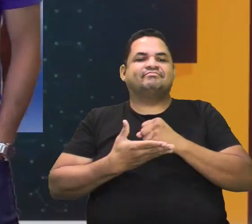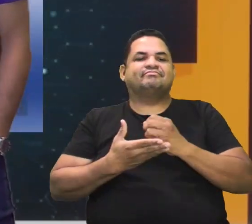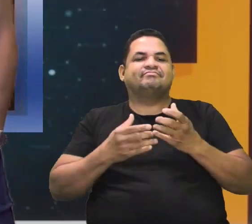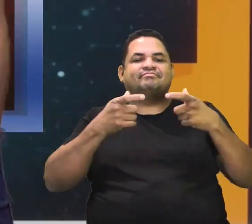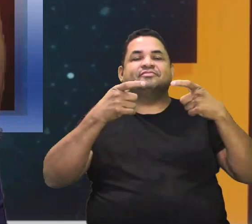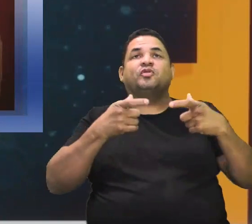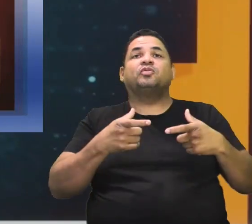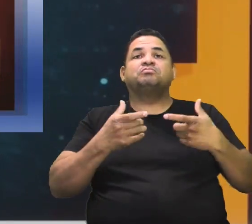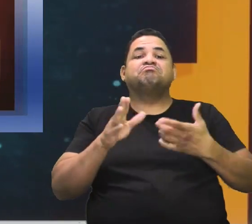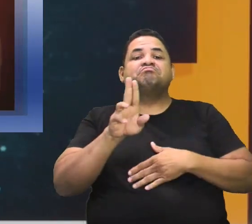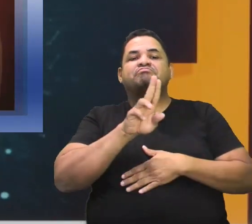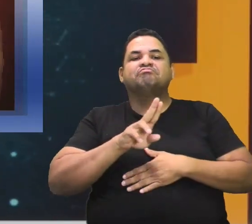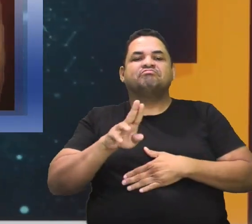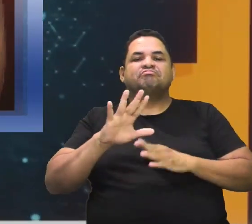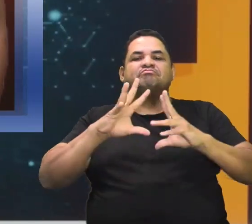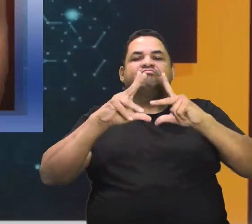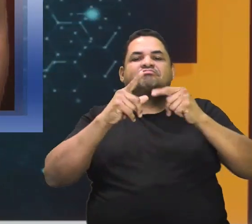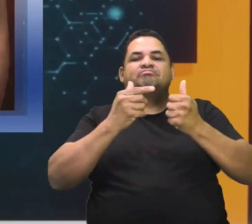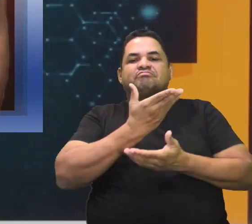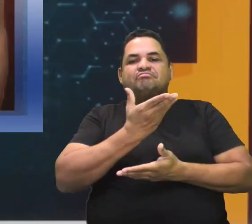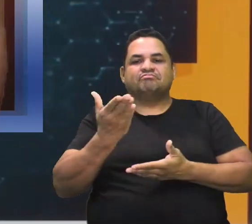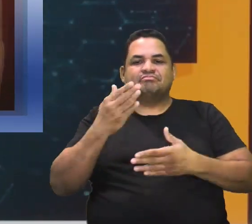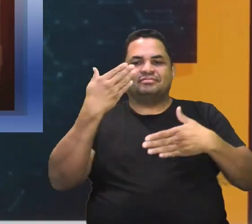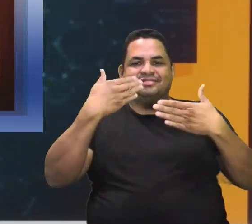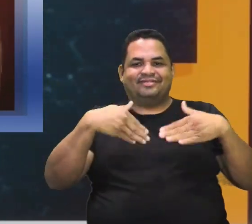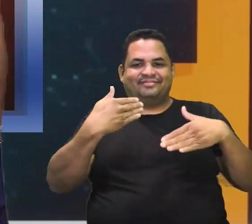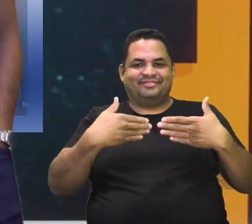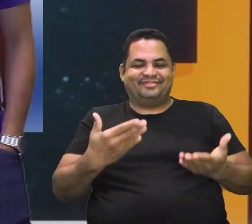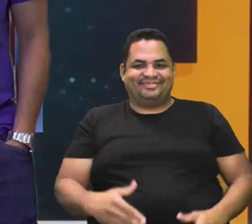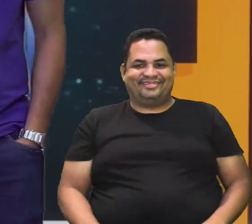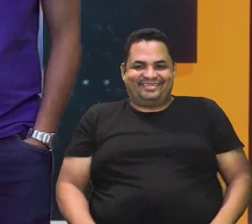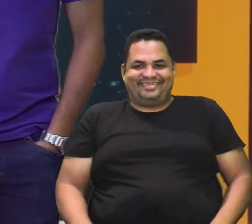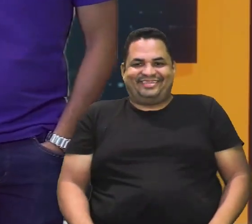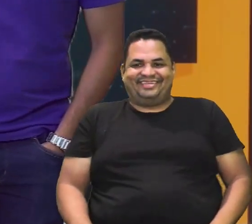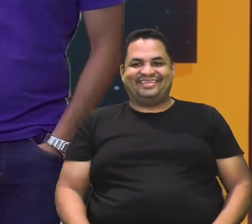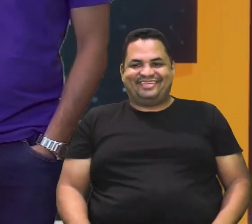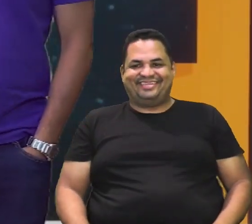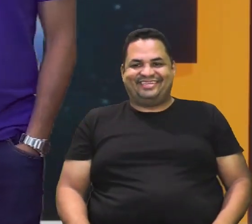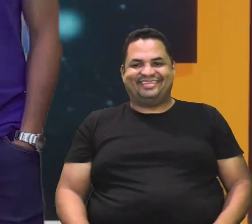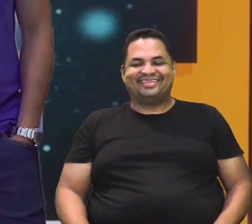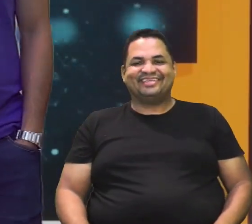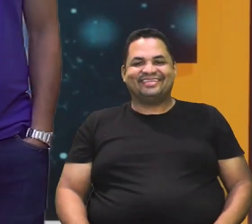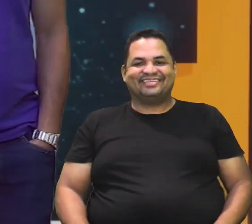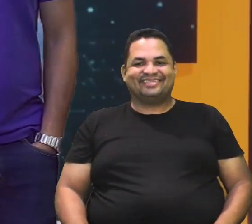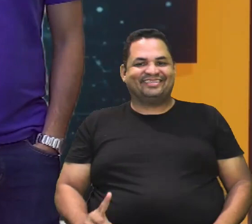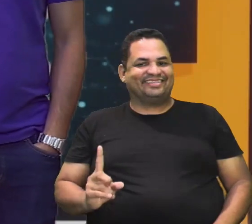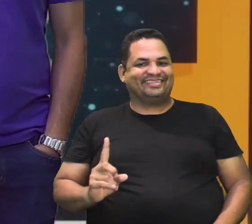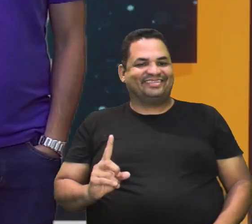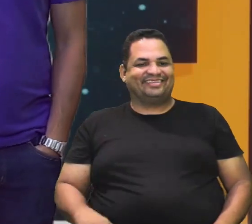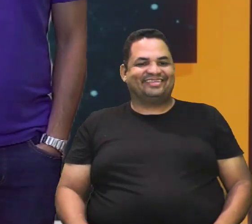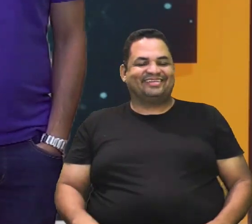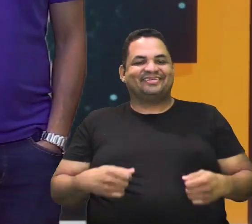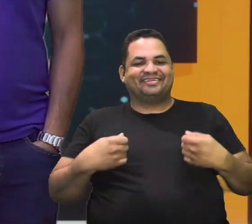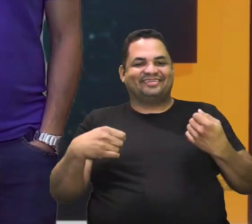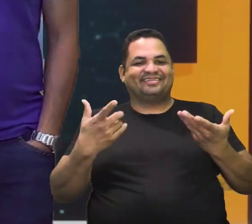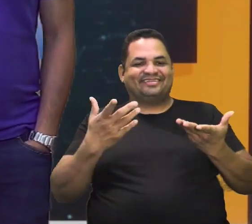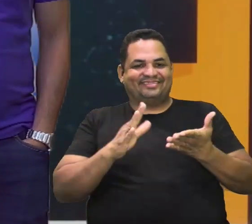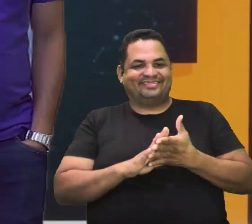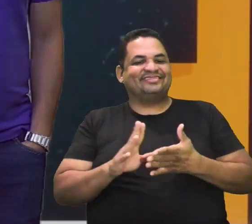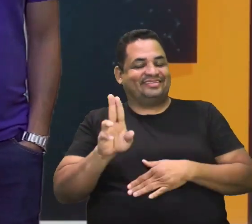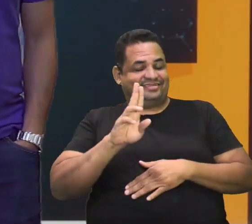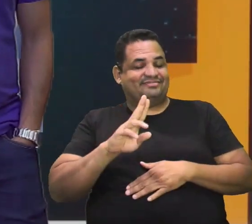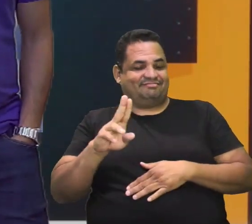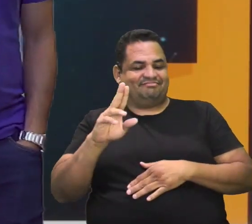básica, onde eu vou usar tudo isso? Na prova? Só lá? Não, né? Não. Tem que